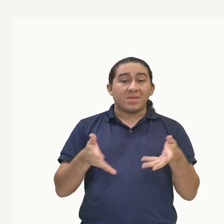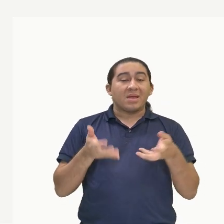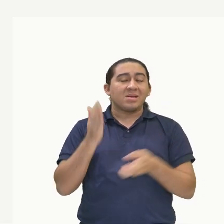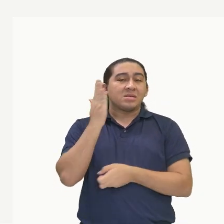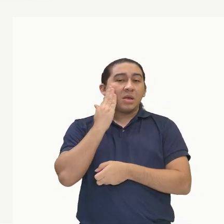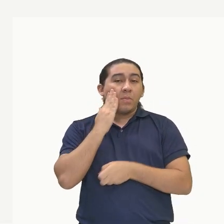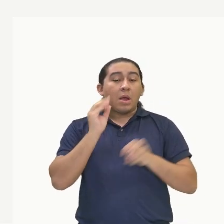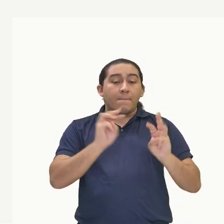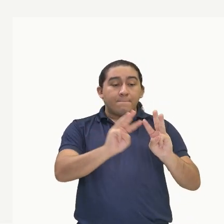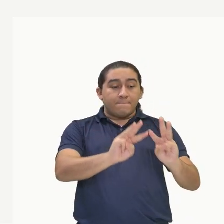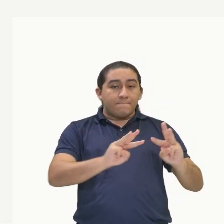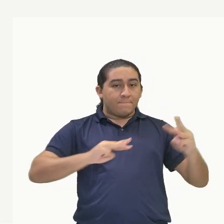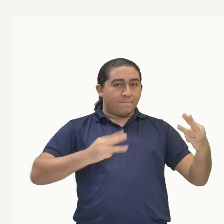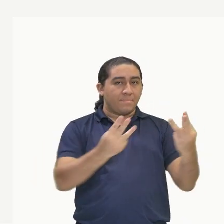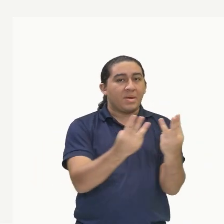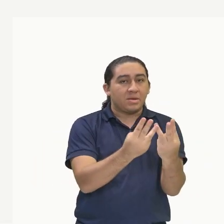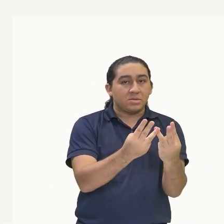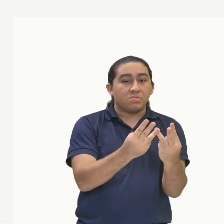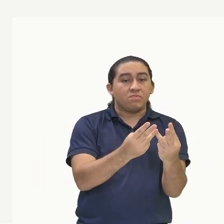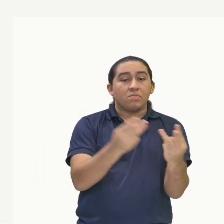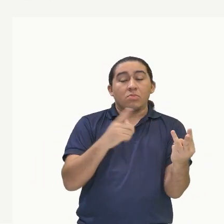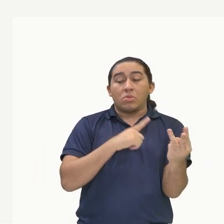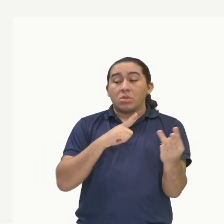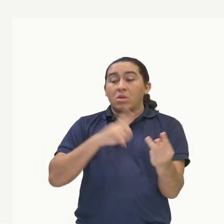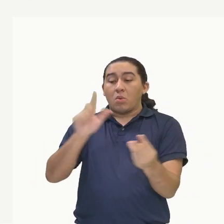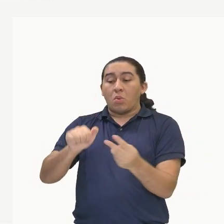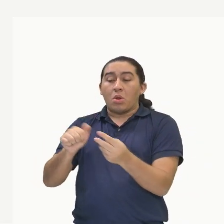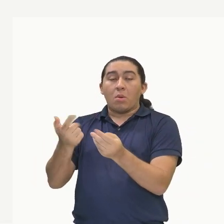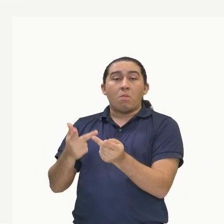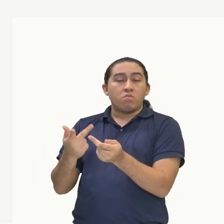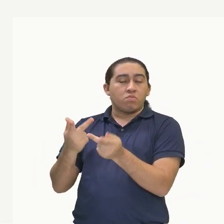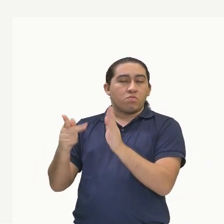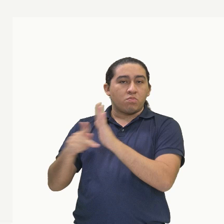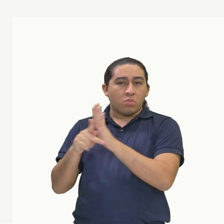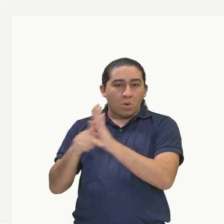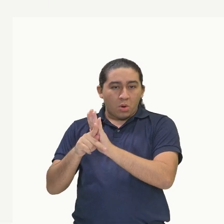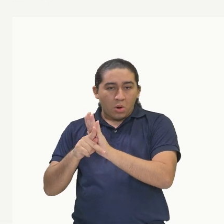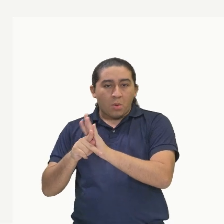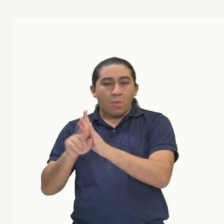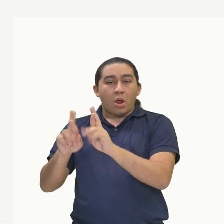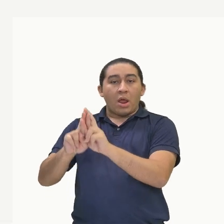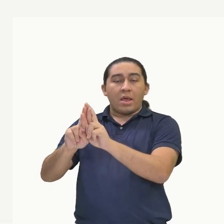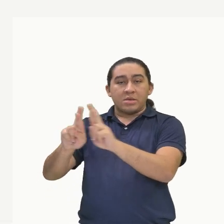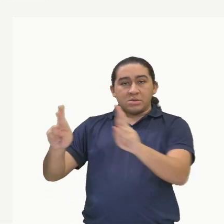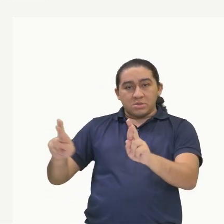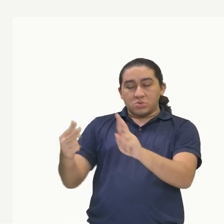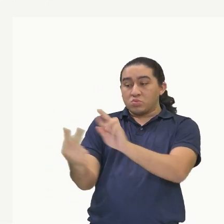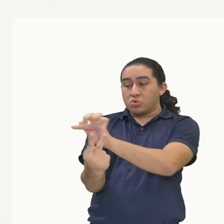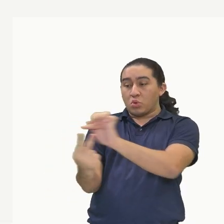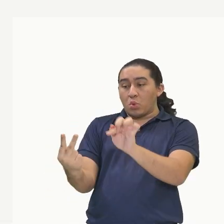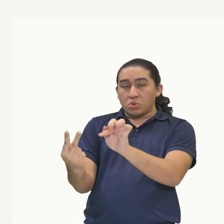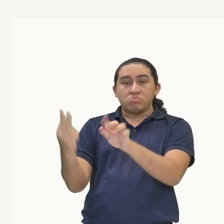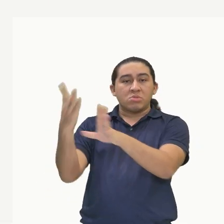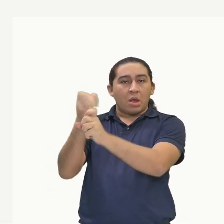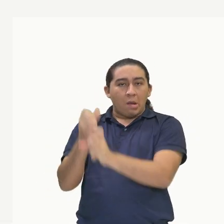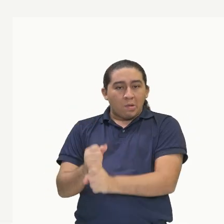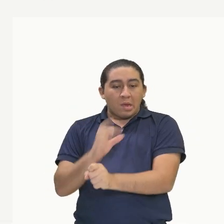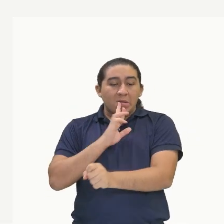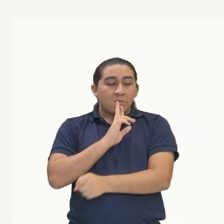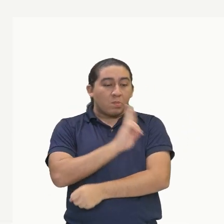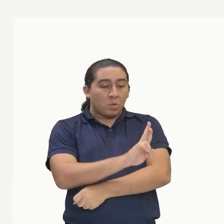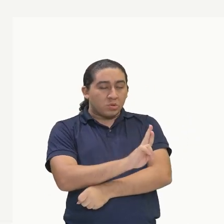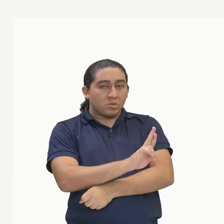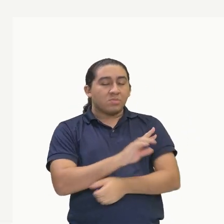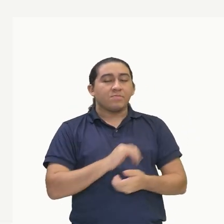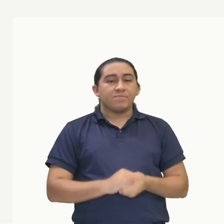produzido somando esses dois, né? Talvez você aí já saiba da resposta. Eu vou mostrar